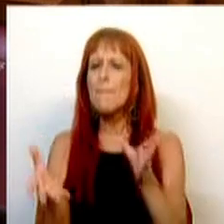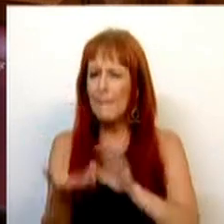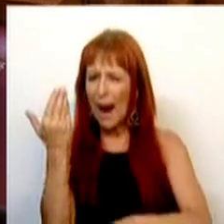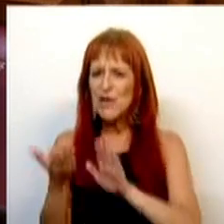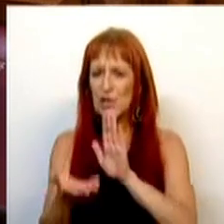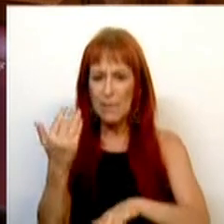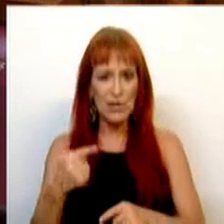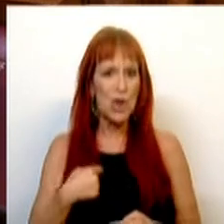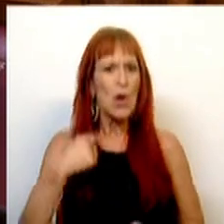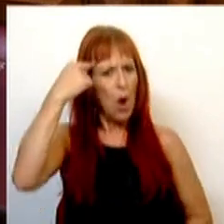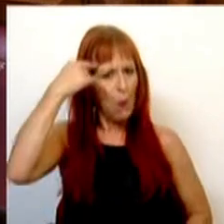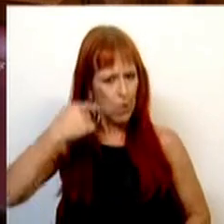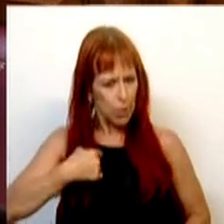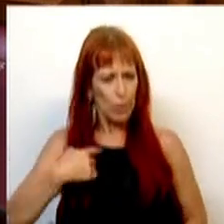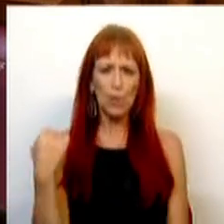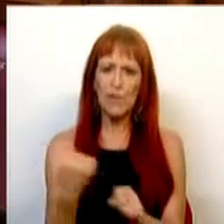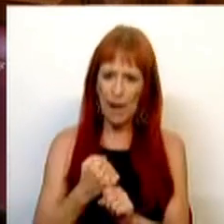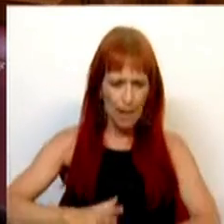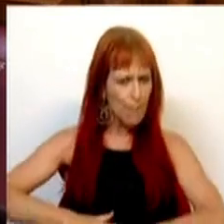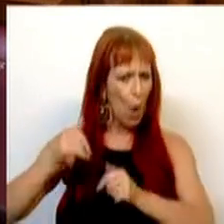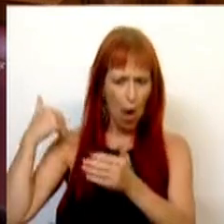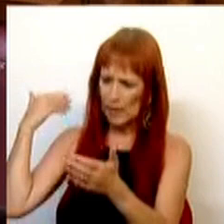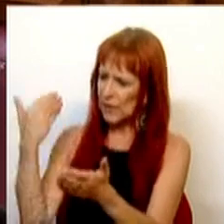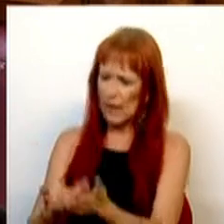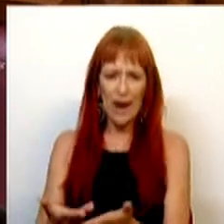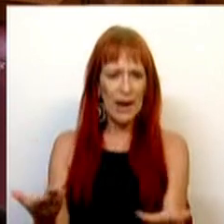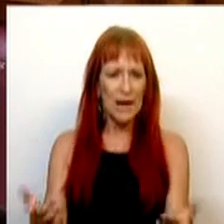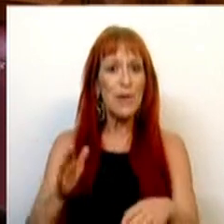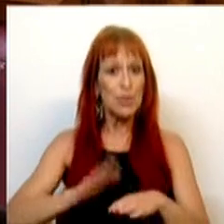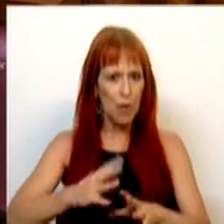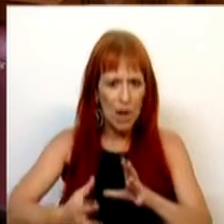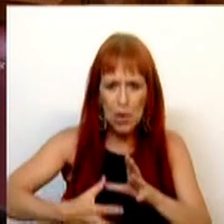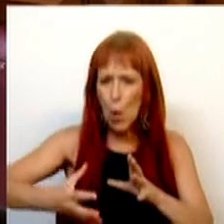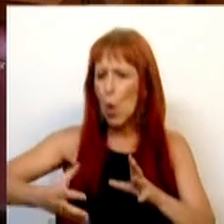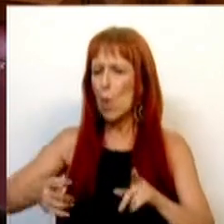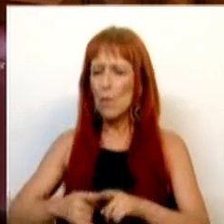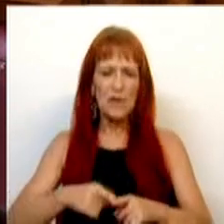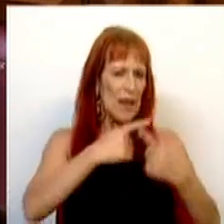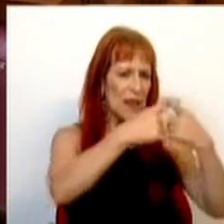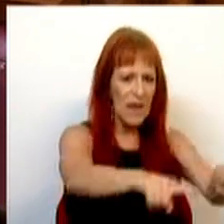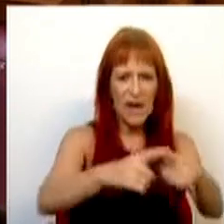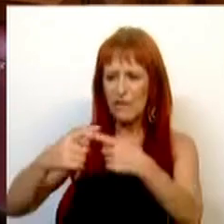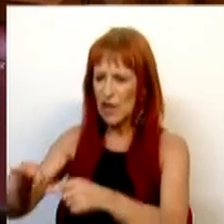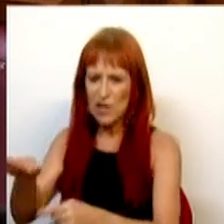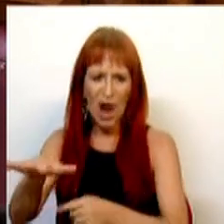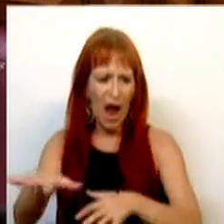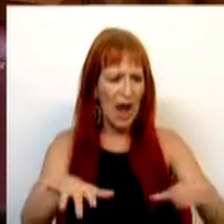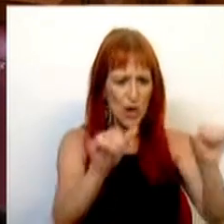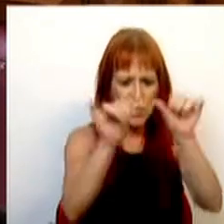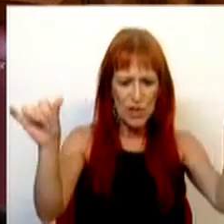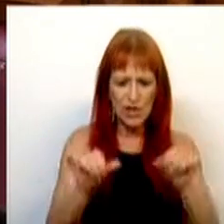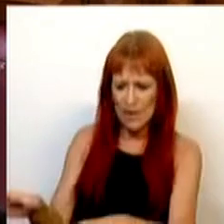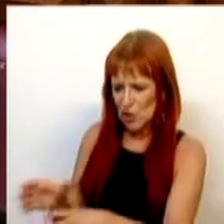ponderação. Temos consciência do trabalho desenvolvido até aqui, mas dada a complexidade e as diferentes dimensões do sistema